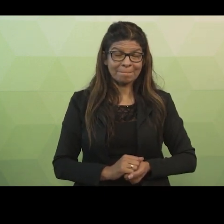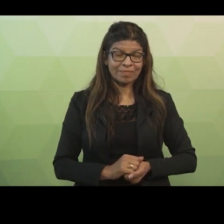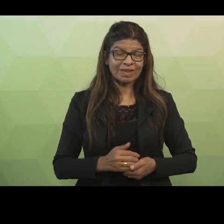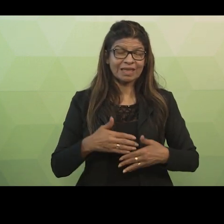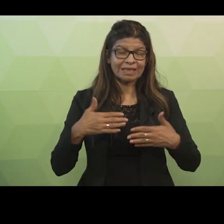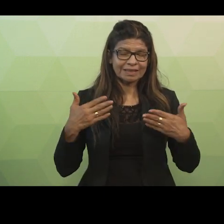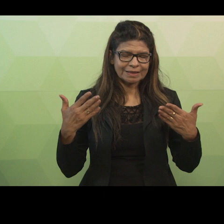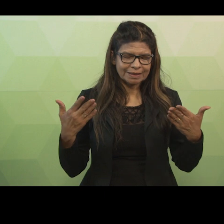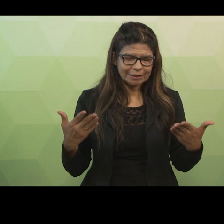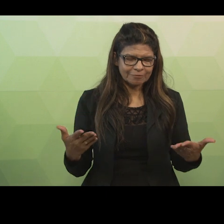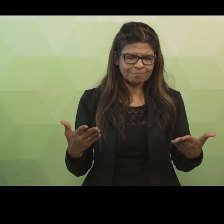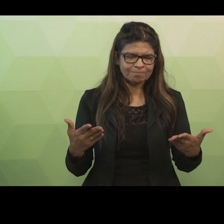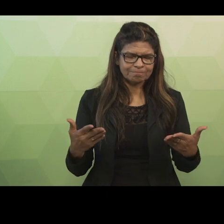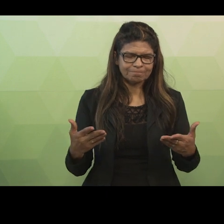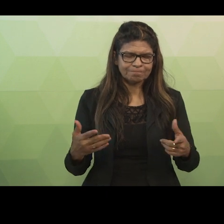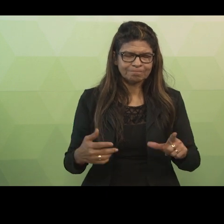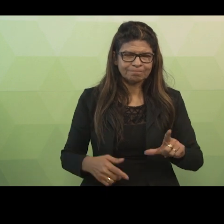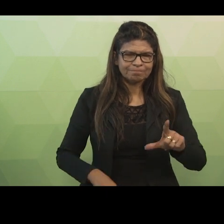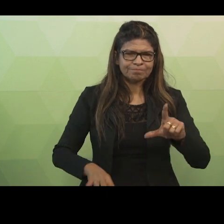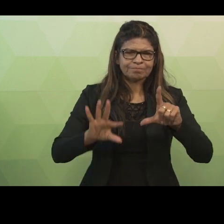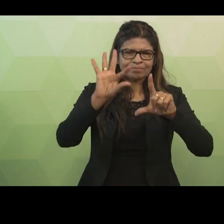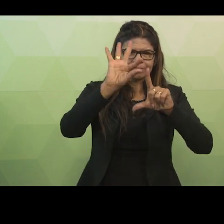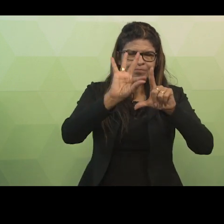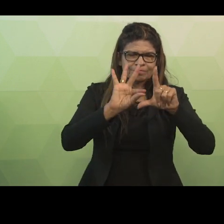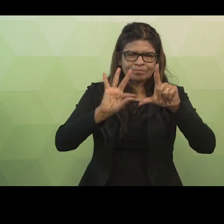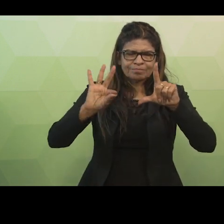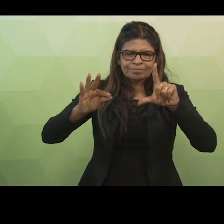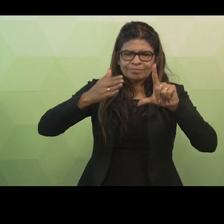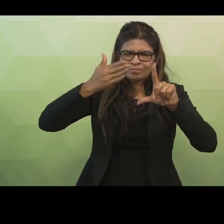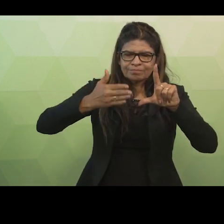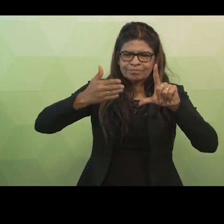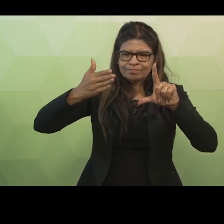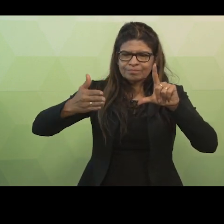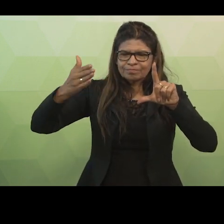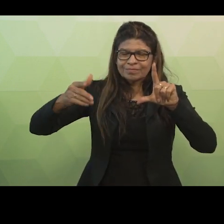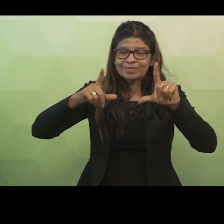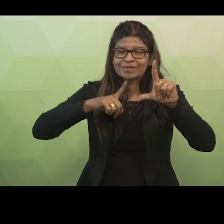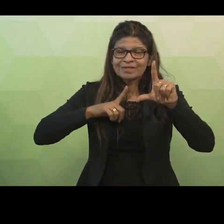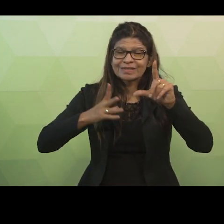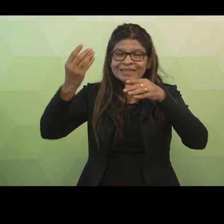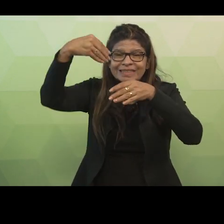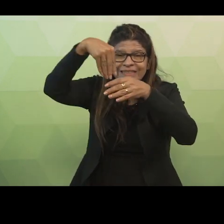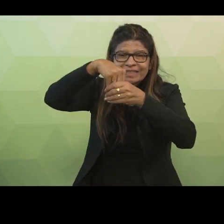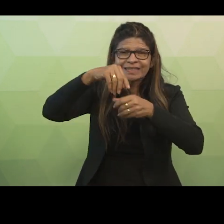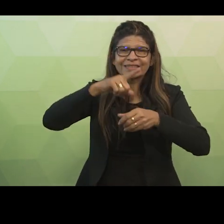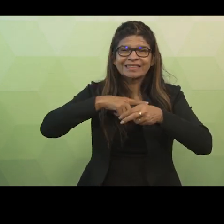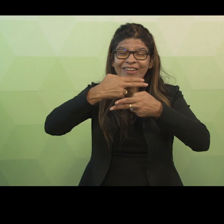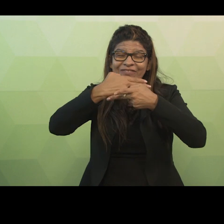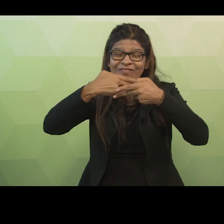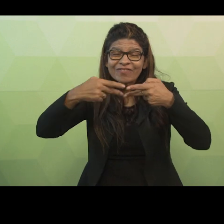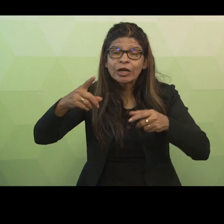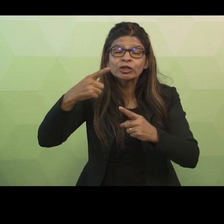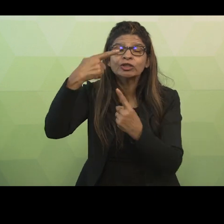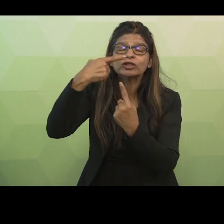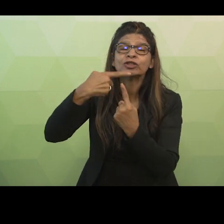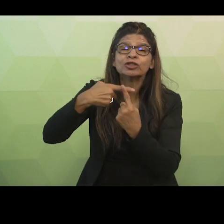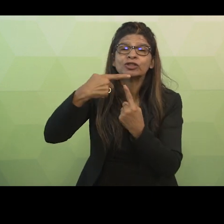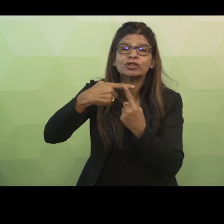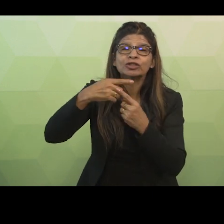Cursistas, em um diagrama de sequência podemos ter vários tipos de mensagens. Elas podem ser classificadas em